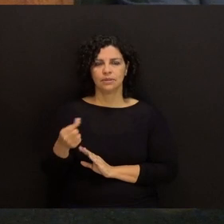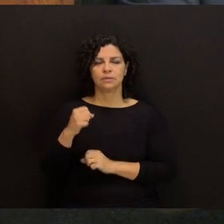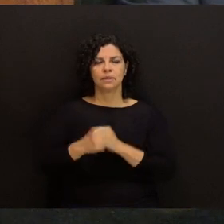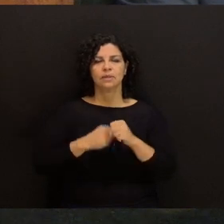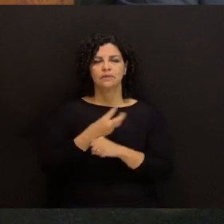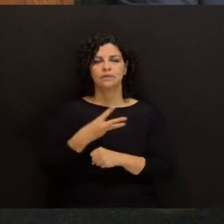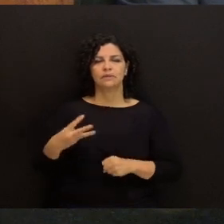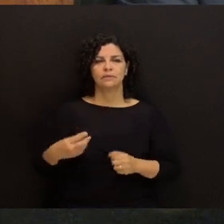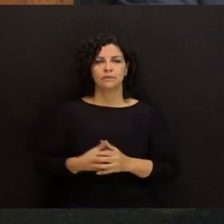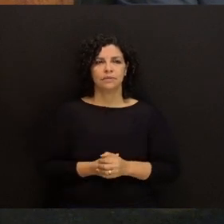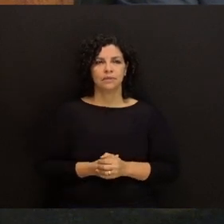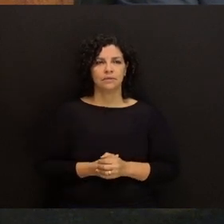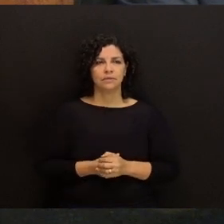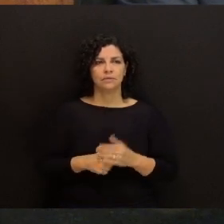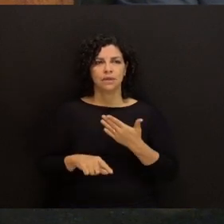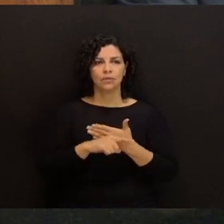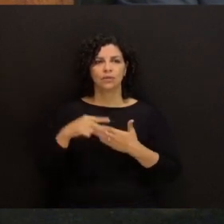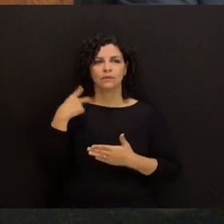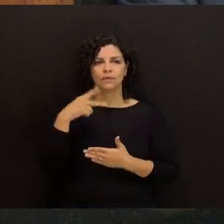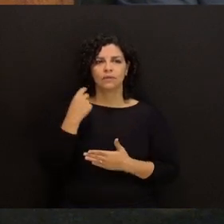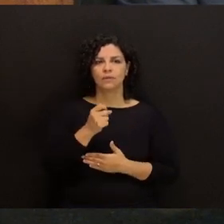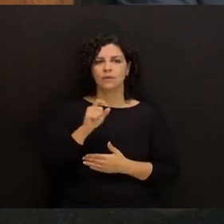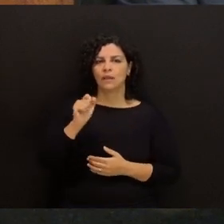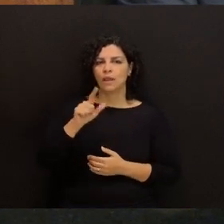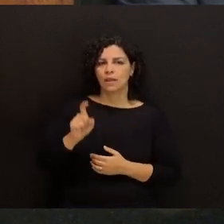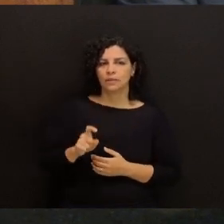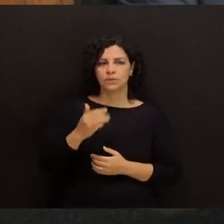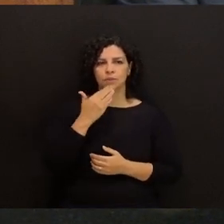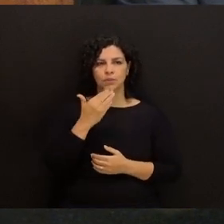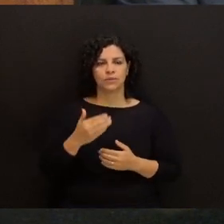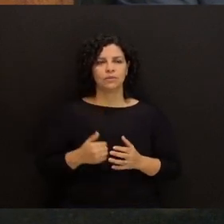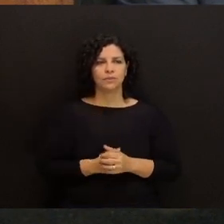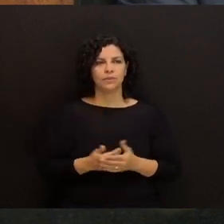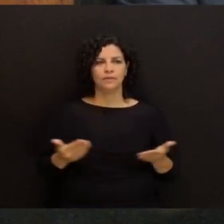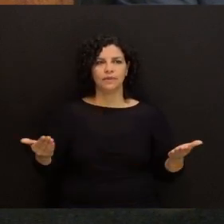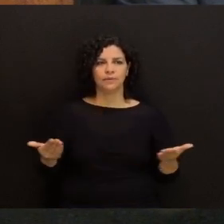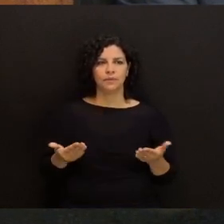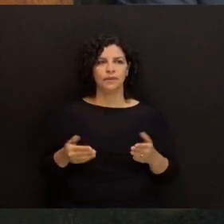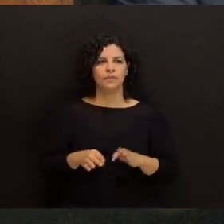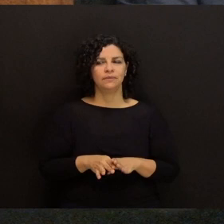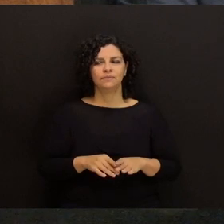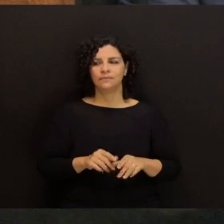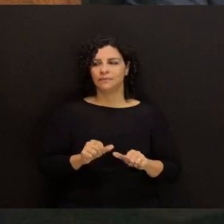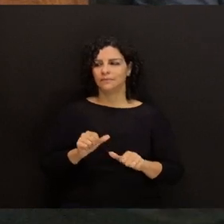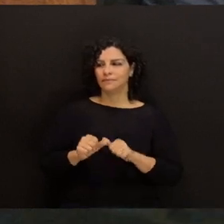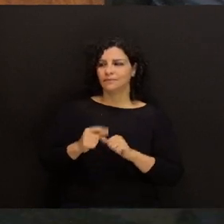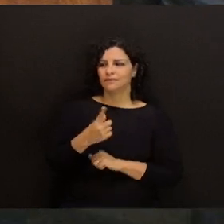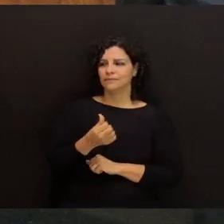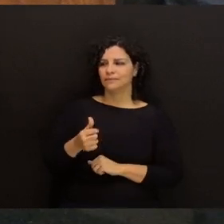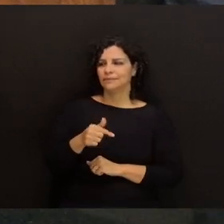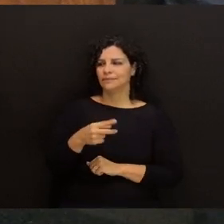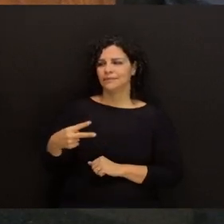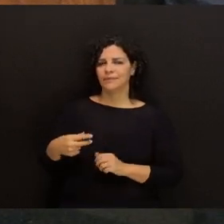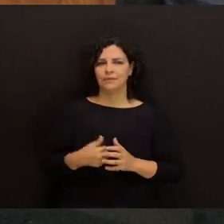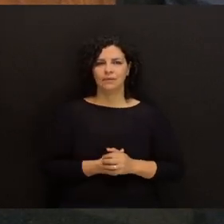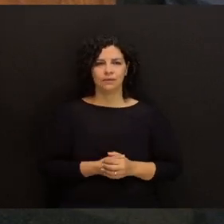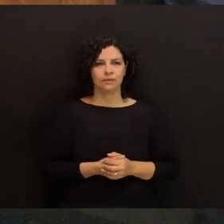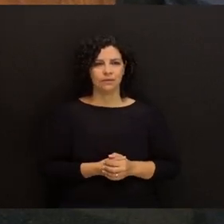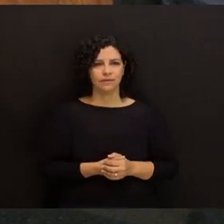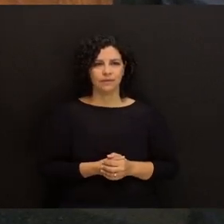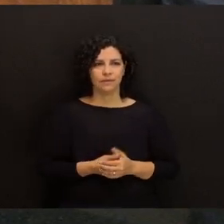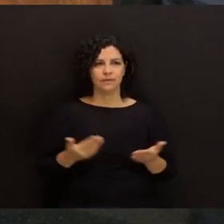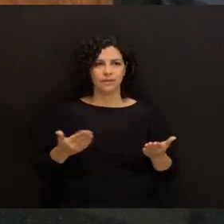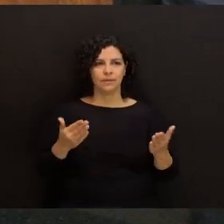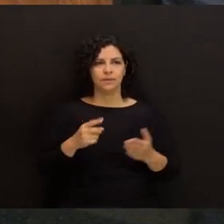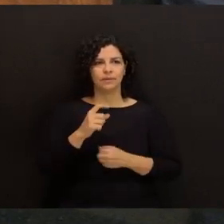2023 de autoria do vereador Alex porcott que altera dispositivo da lei número 1672 de 23 de